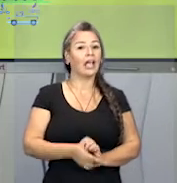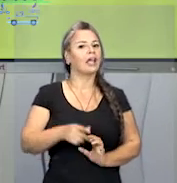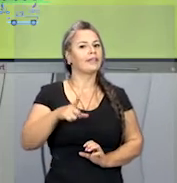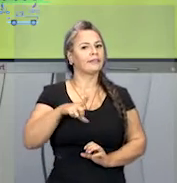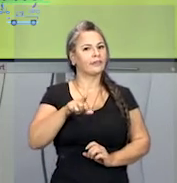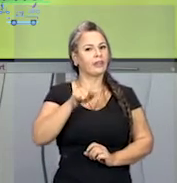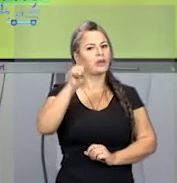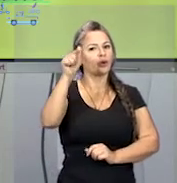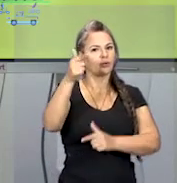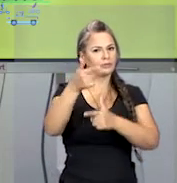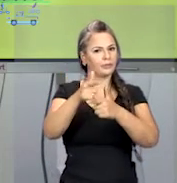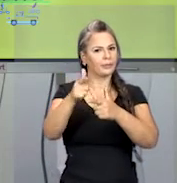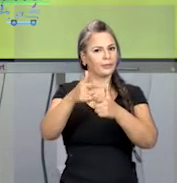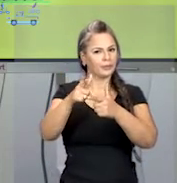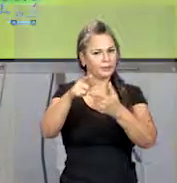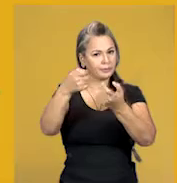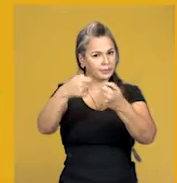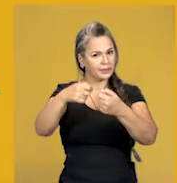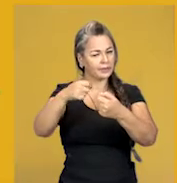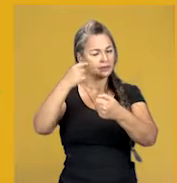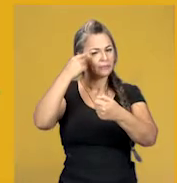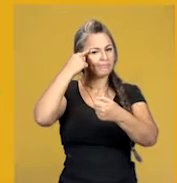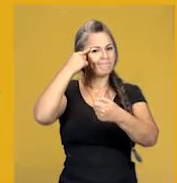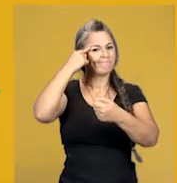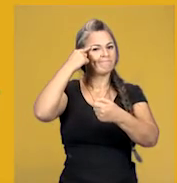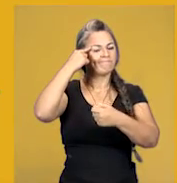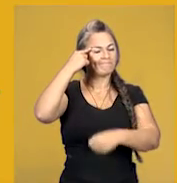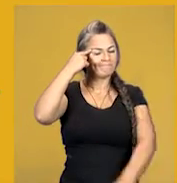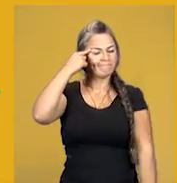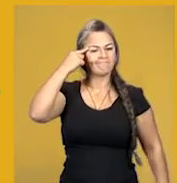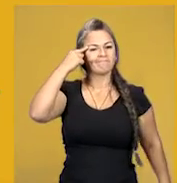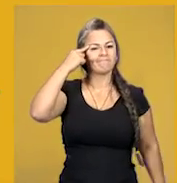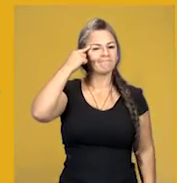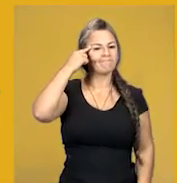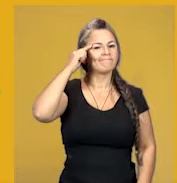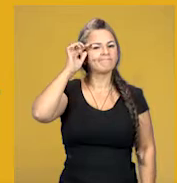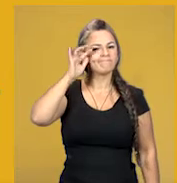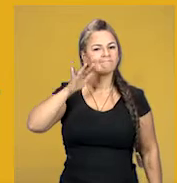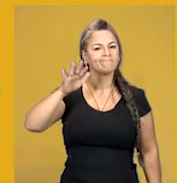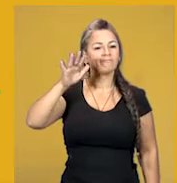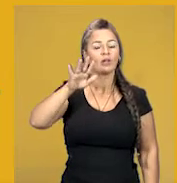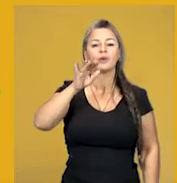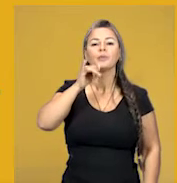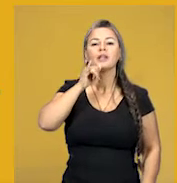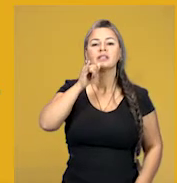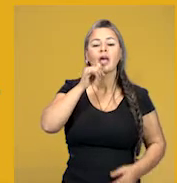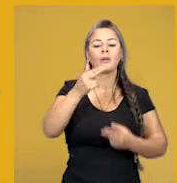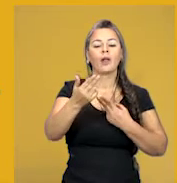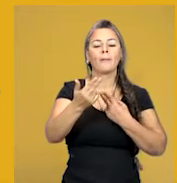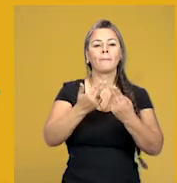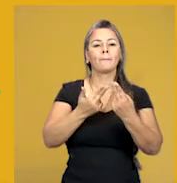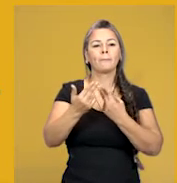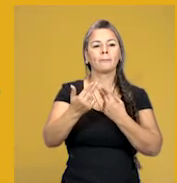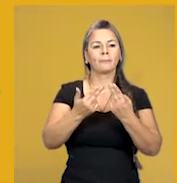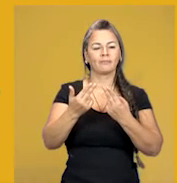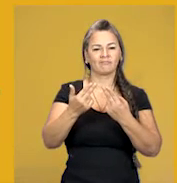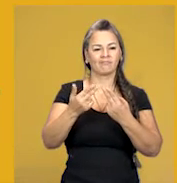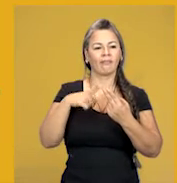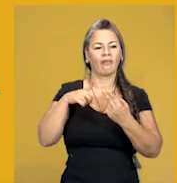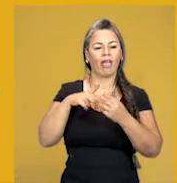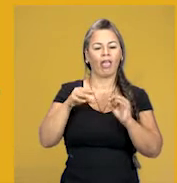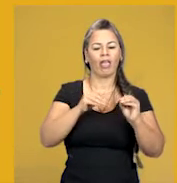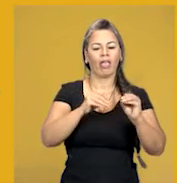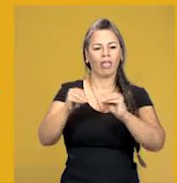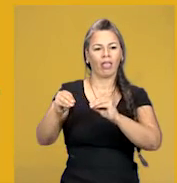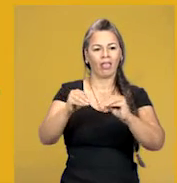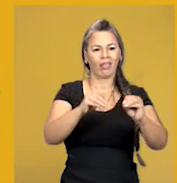problema que nós devemos pensar, principalmente nos grandes centros urbanos, que é a questão da mobilidade urbana. Hoje nós temos uma realidade que